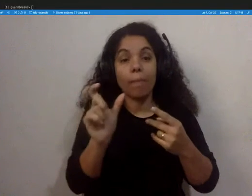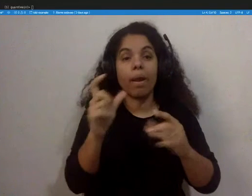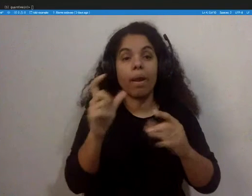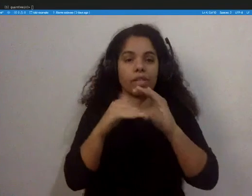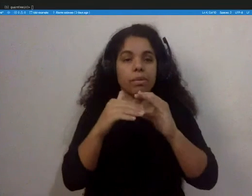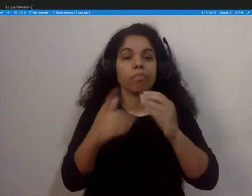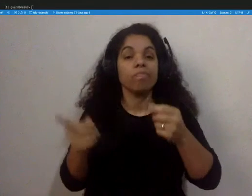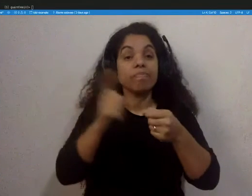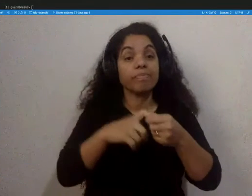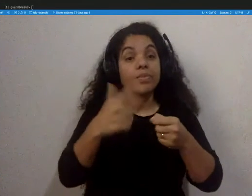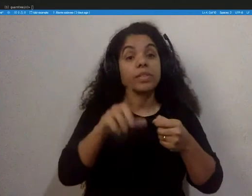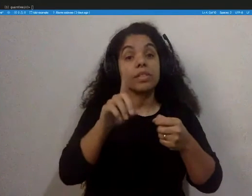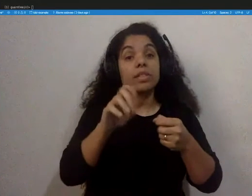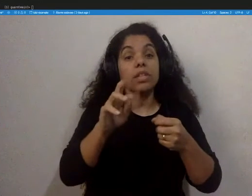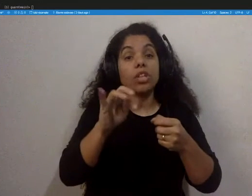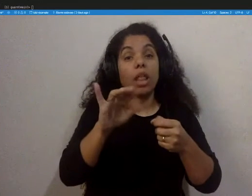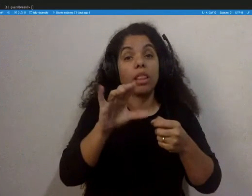e-mail e vai retornar um destinatário.